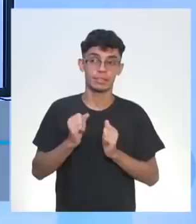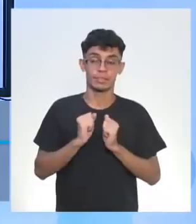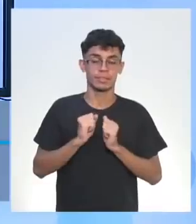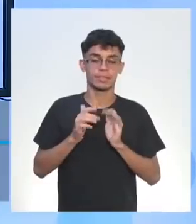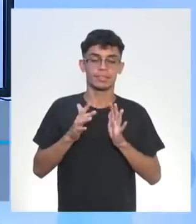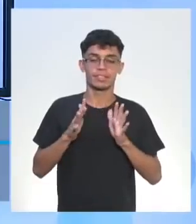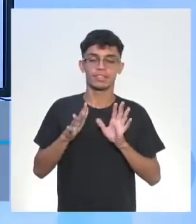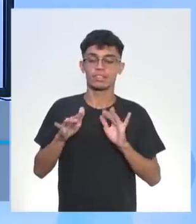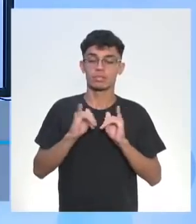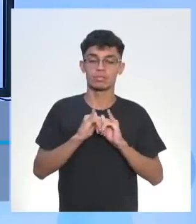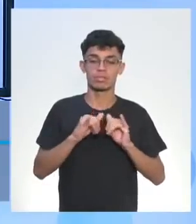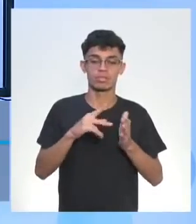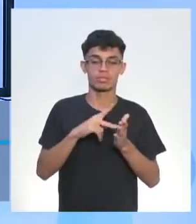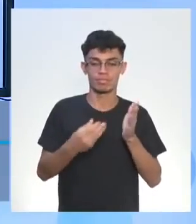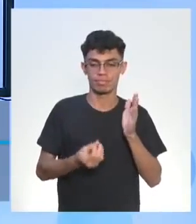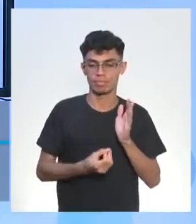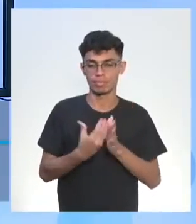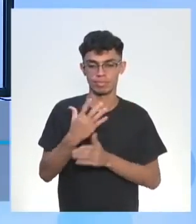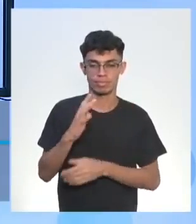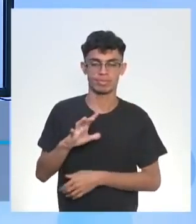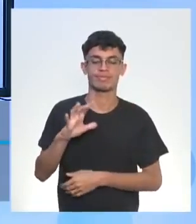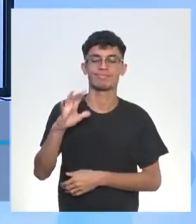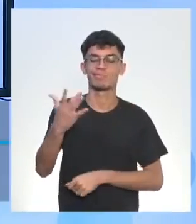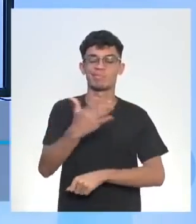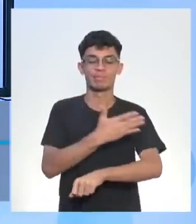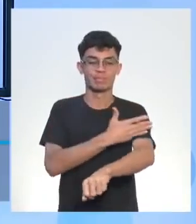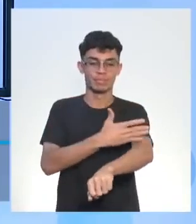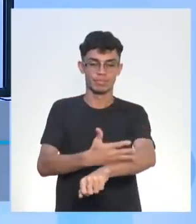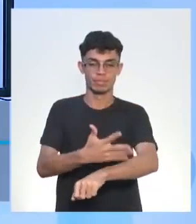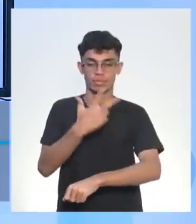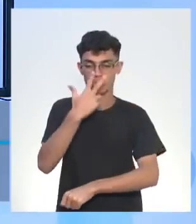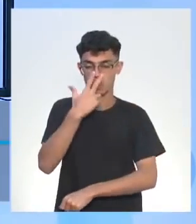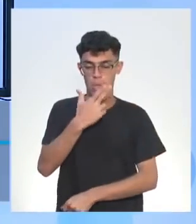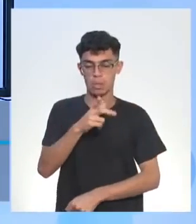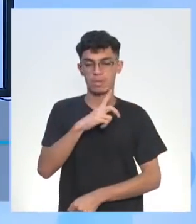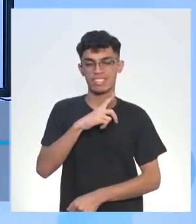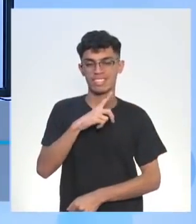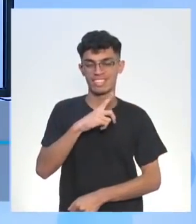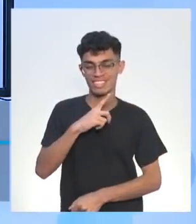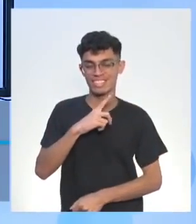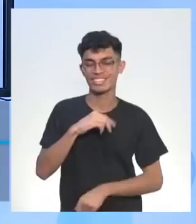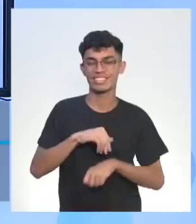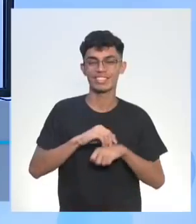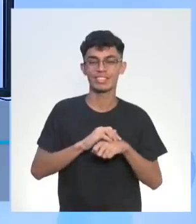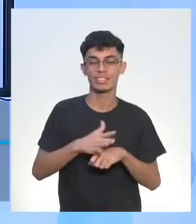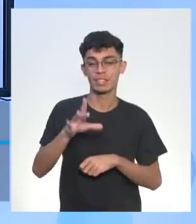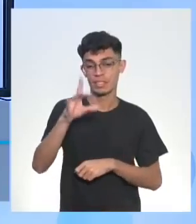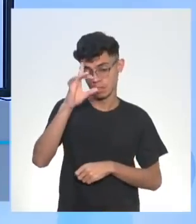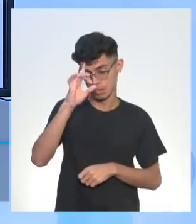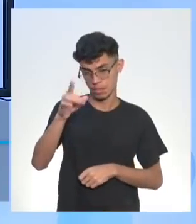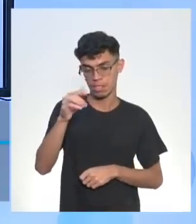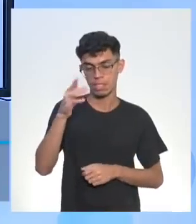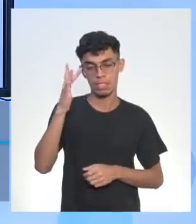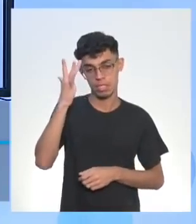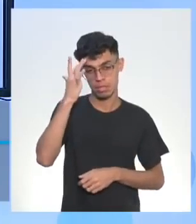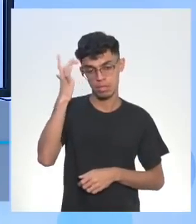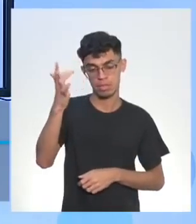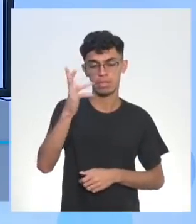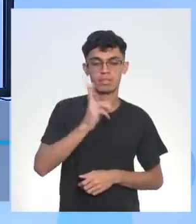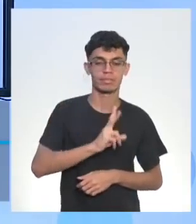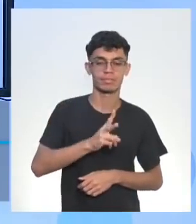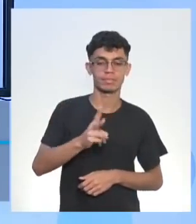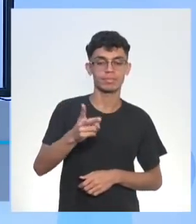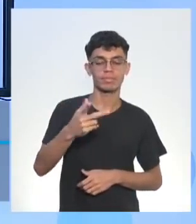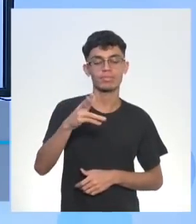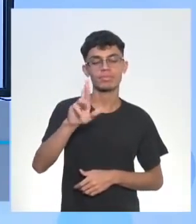mas toda vez que eu falo de poesia é assim que acontece. Acostumem-se, eu acho que vai aparecer mais algumas vezes aqui para vocês. E amanhã a gente vai dar seguimento e vamos falar